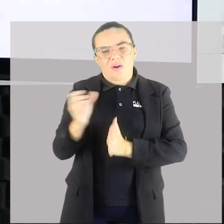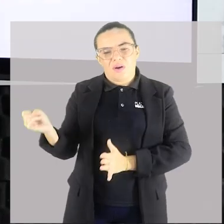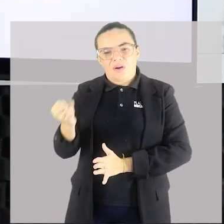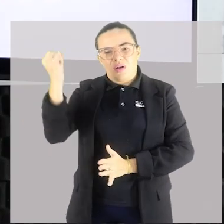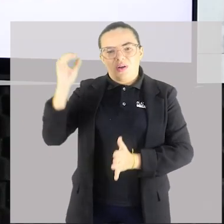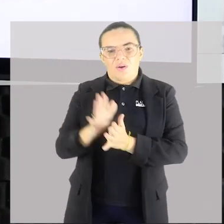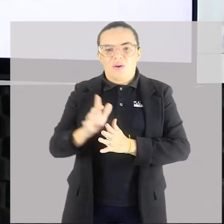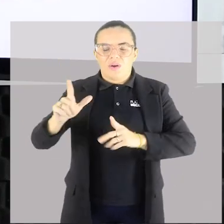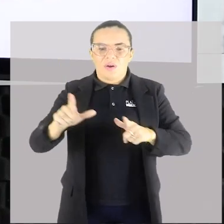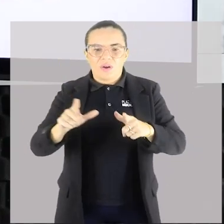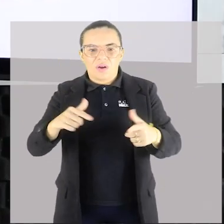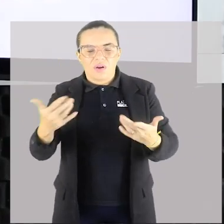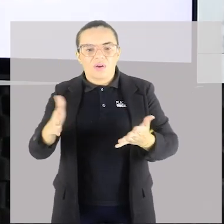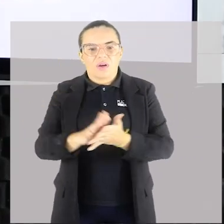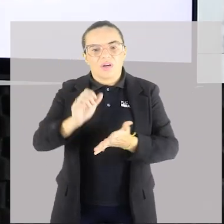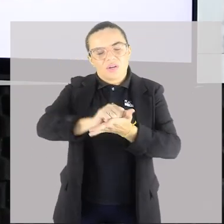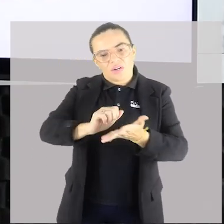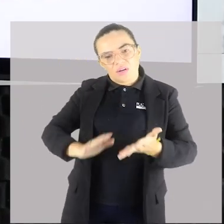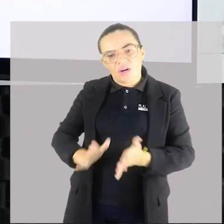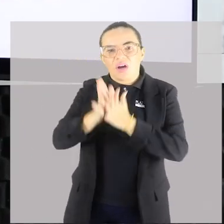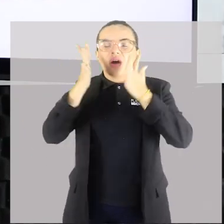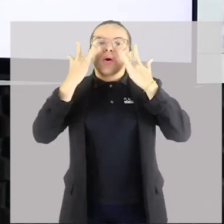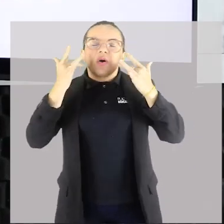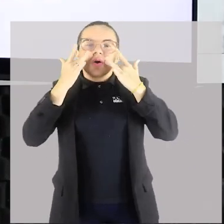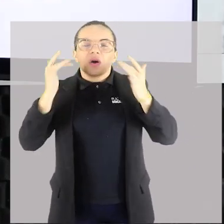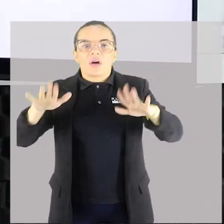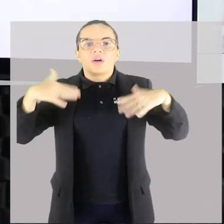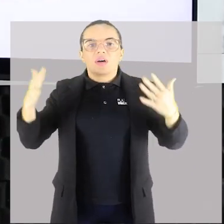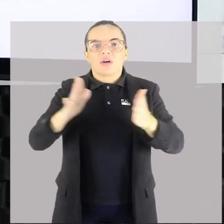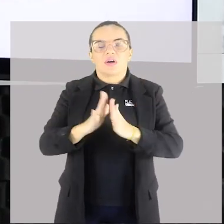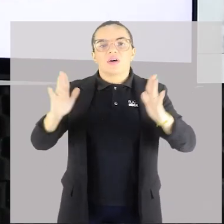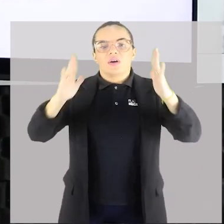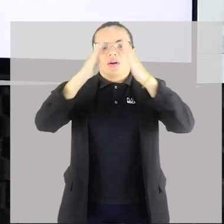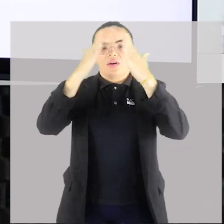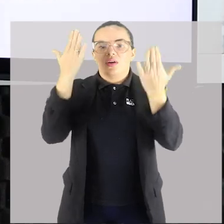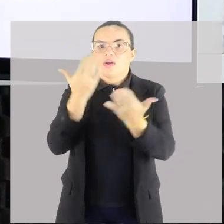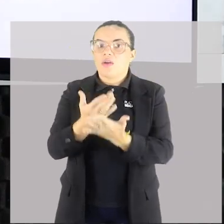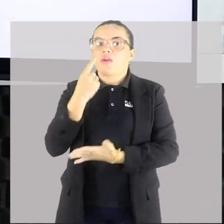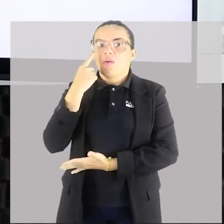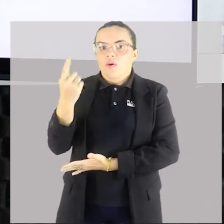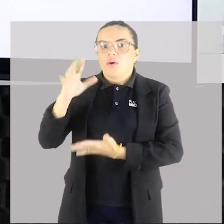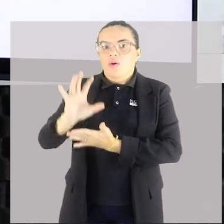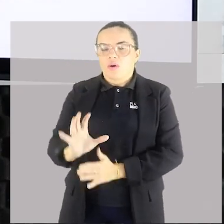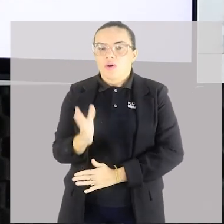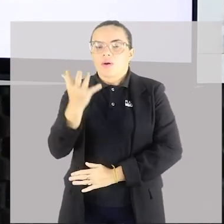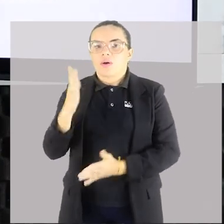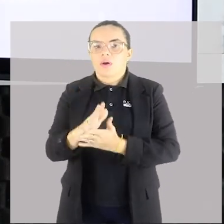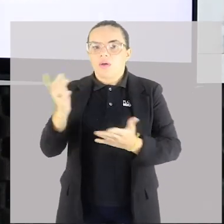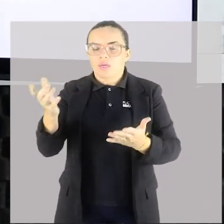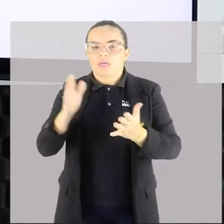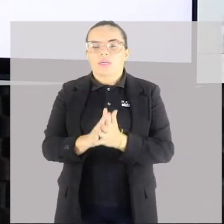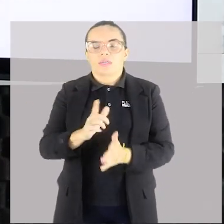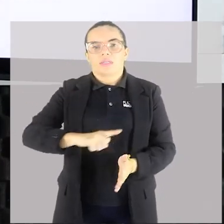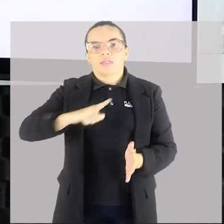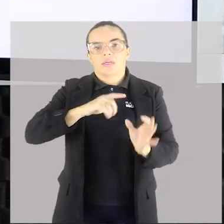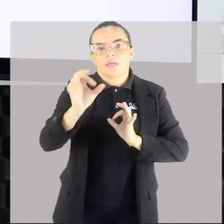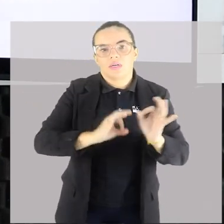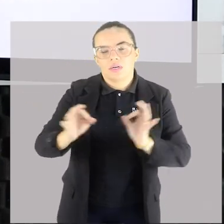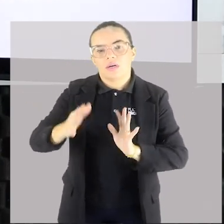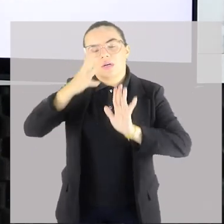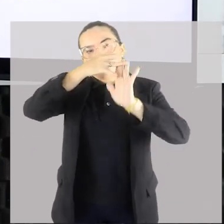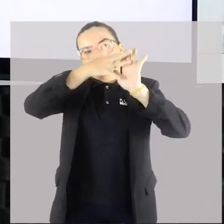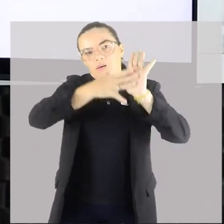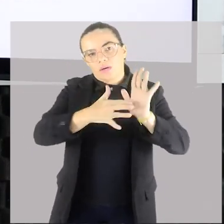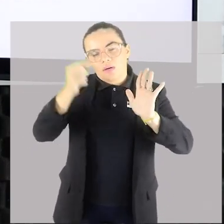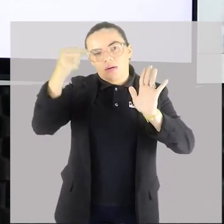um trabalho artístico desse na escola e ver o que aconteceria, mas você tem que estabelecer um roteiro, quem vai organizar, o artista que vai organizar,